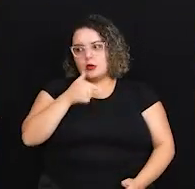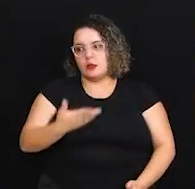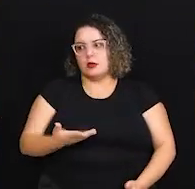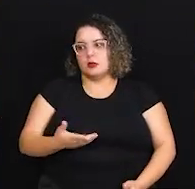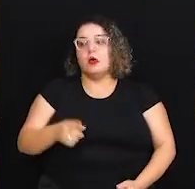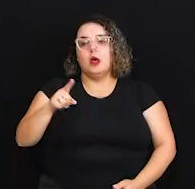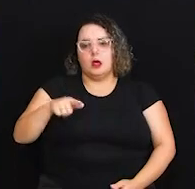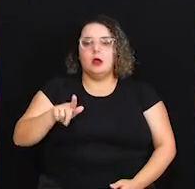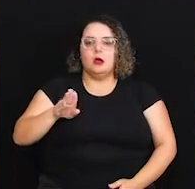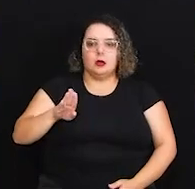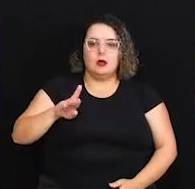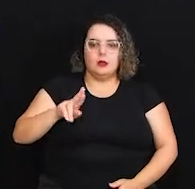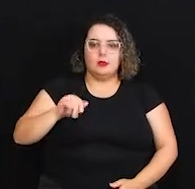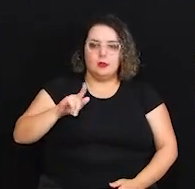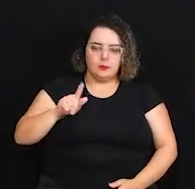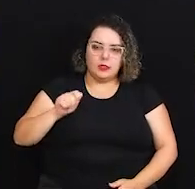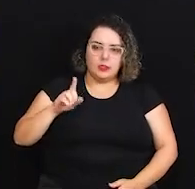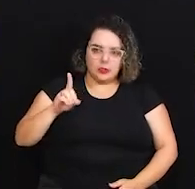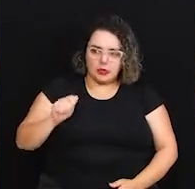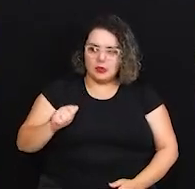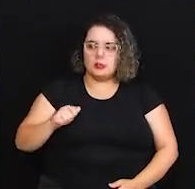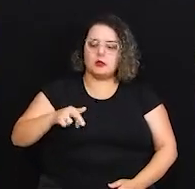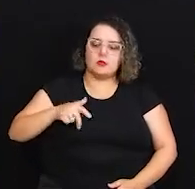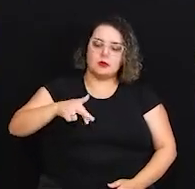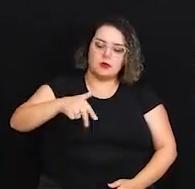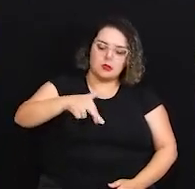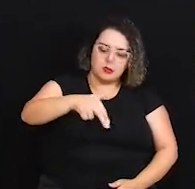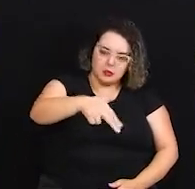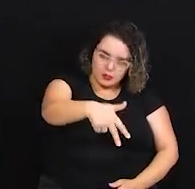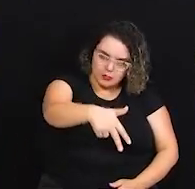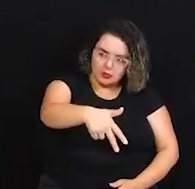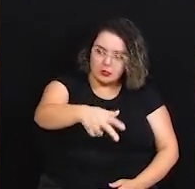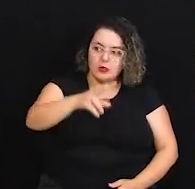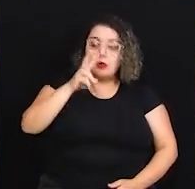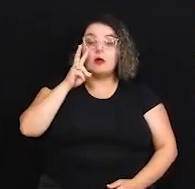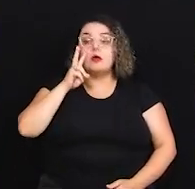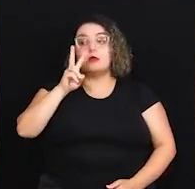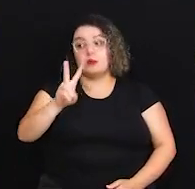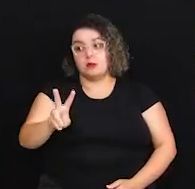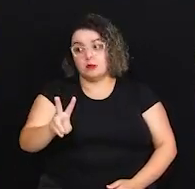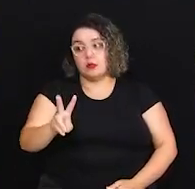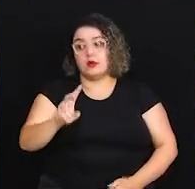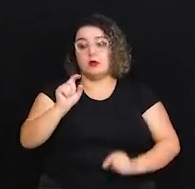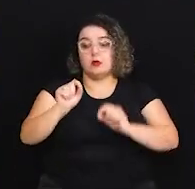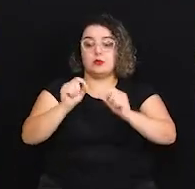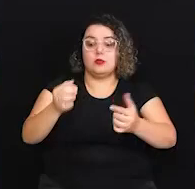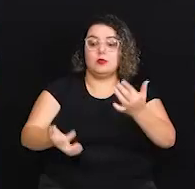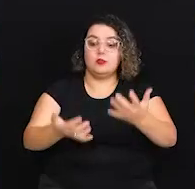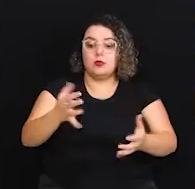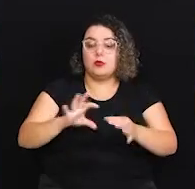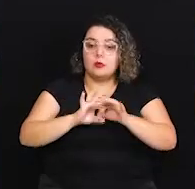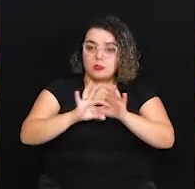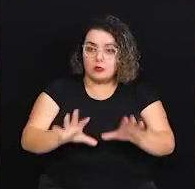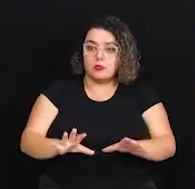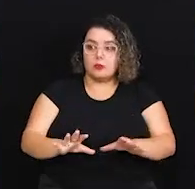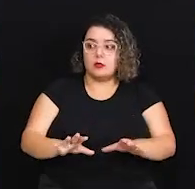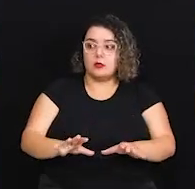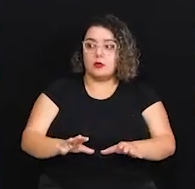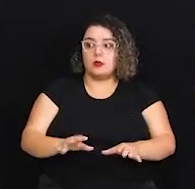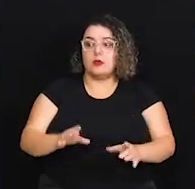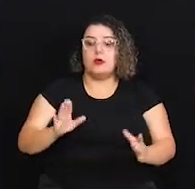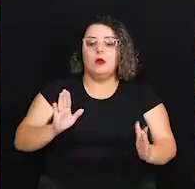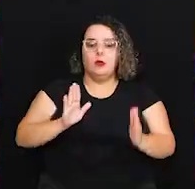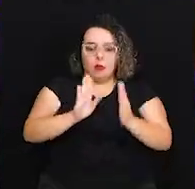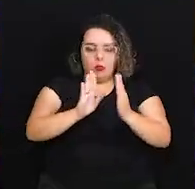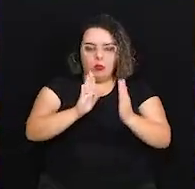entra a brigada, porque é o brigadista que vai a pé, que vai, vendo que a condição do fogo permite, fazer o combate cara a cara